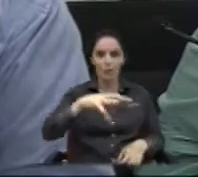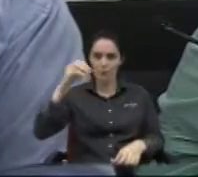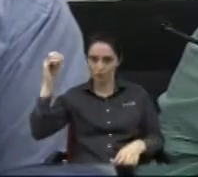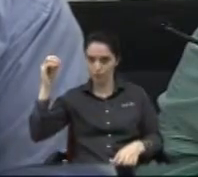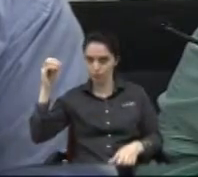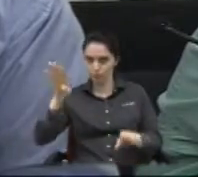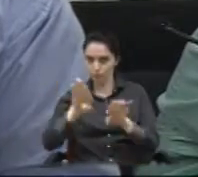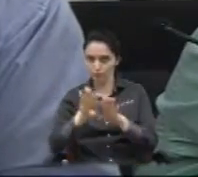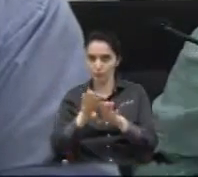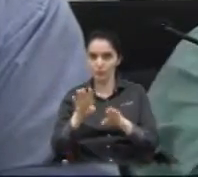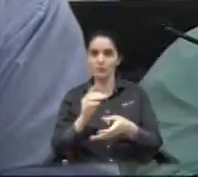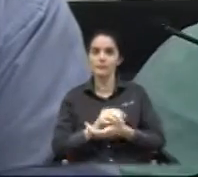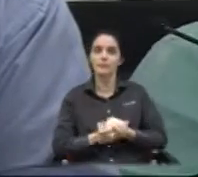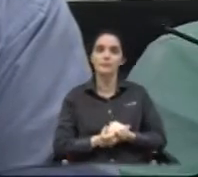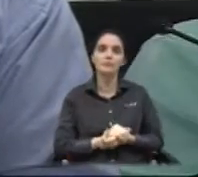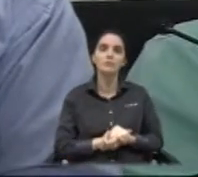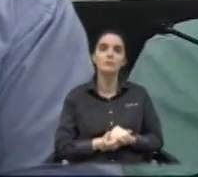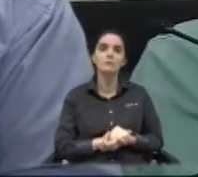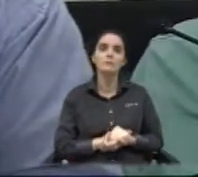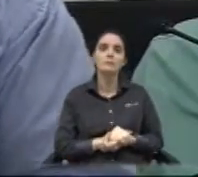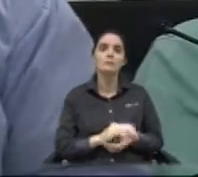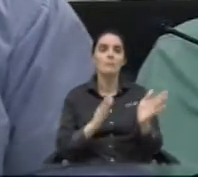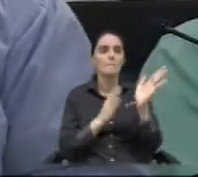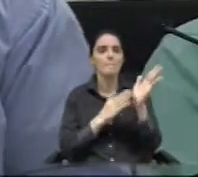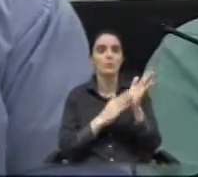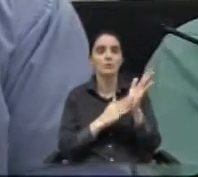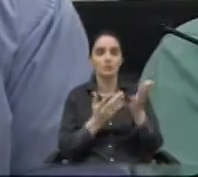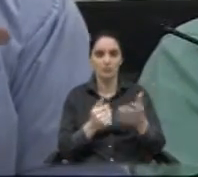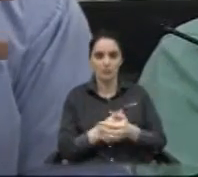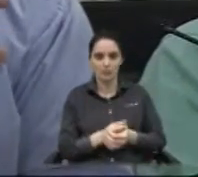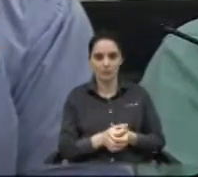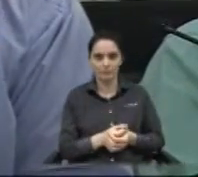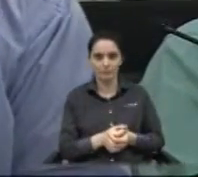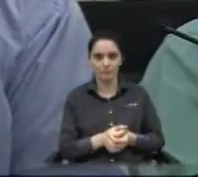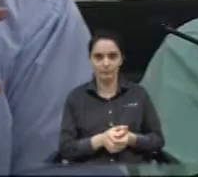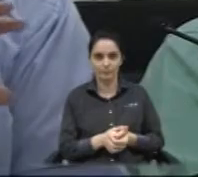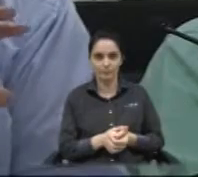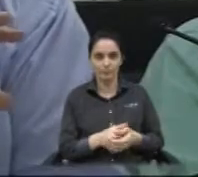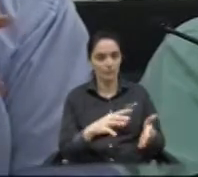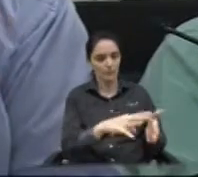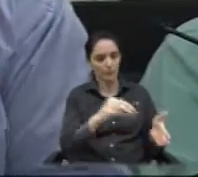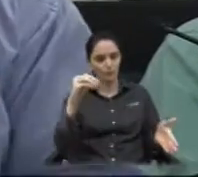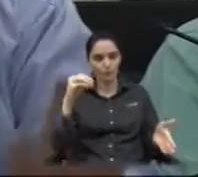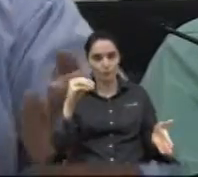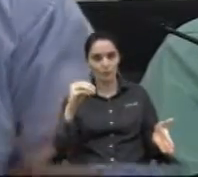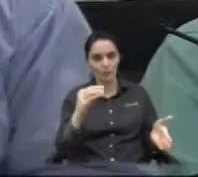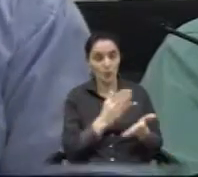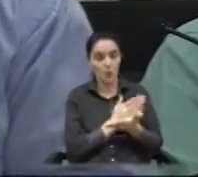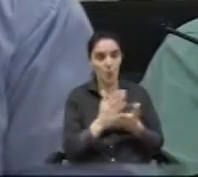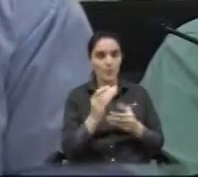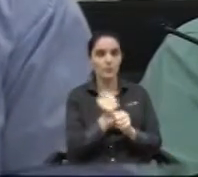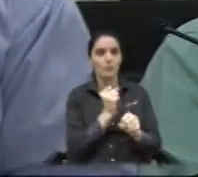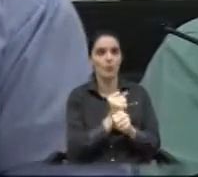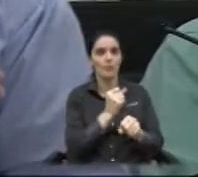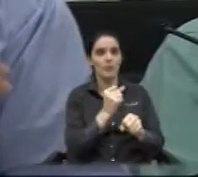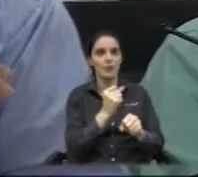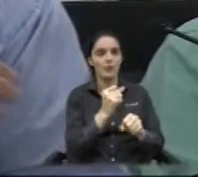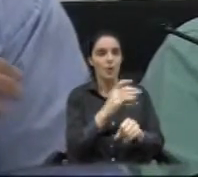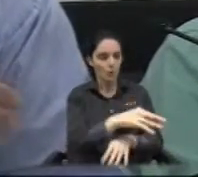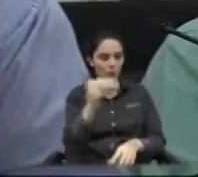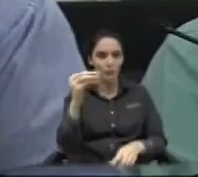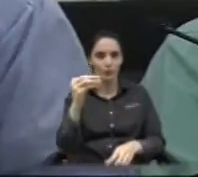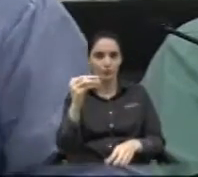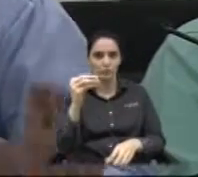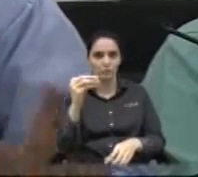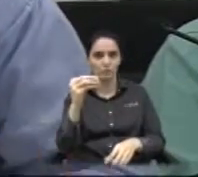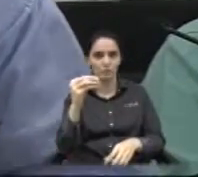fotografada, para receber, vai medir, fotografa, começou a obra, tira a foto. Fez